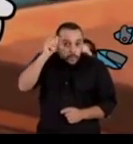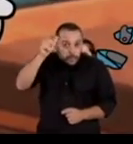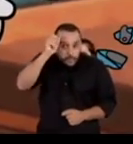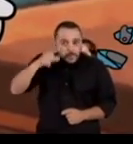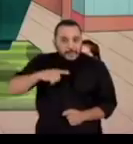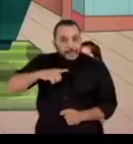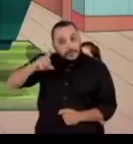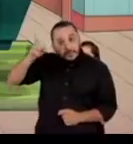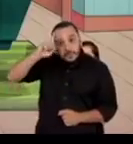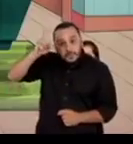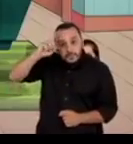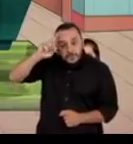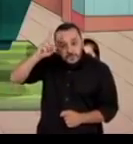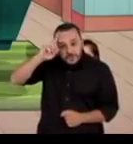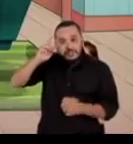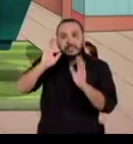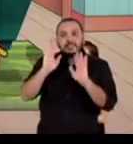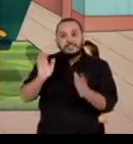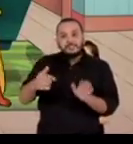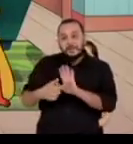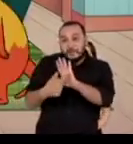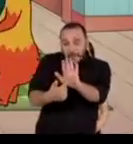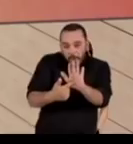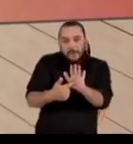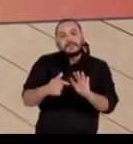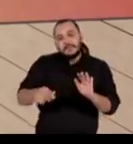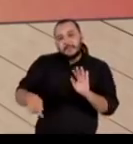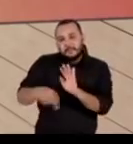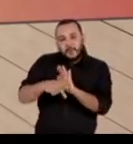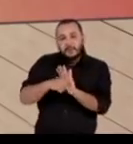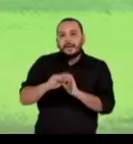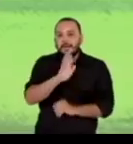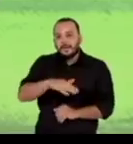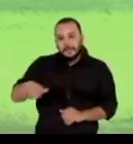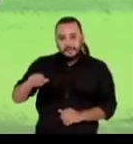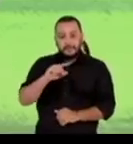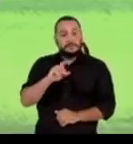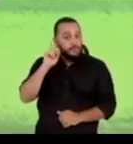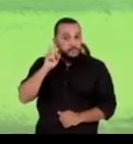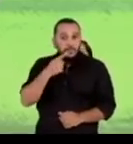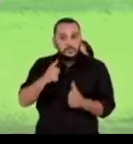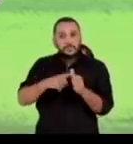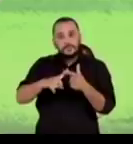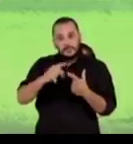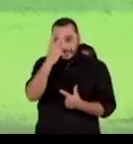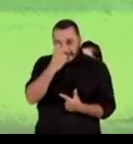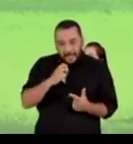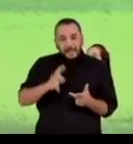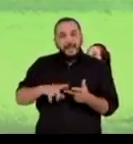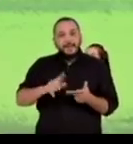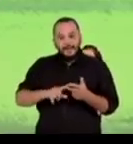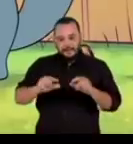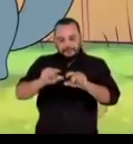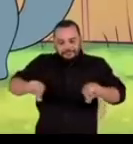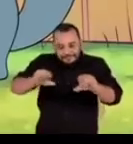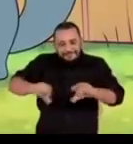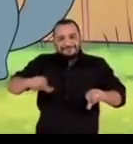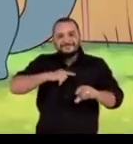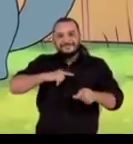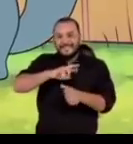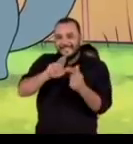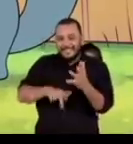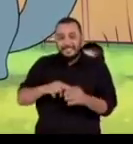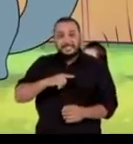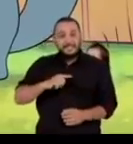diária para crianças com deficiência auditiva, visual e intelectual. De segunda a sexta-feira, a partir do 12h30,